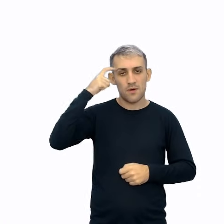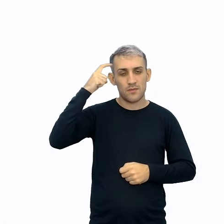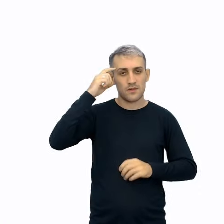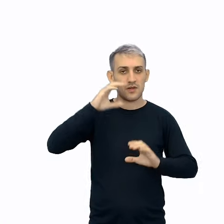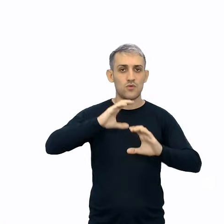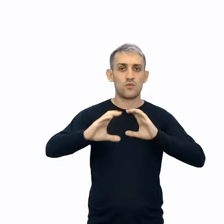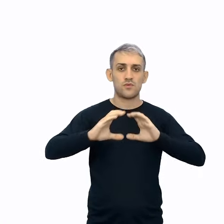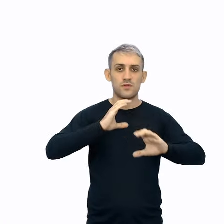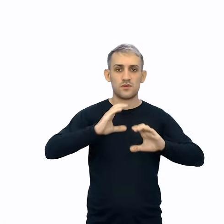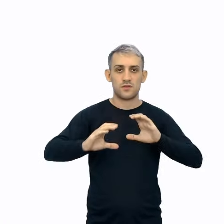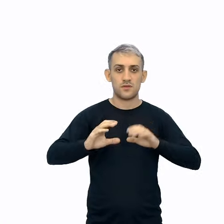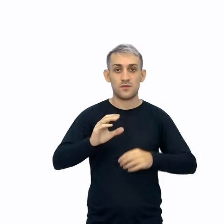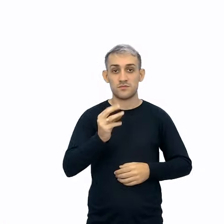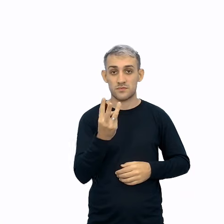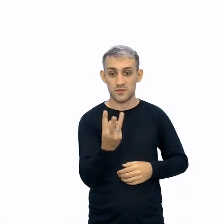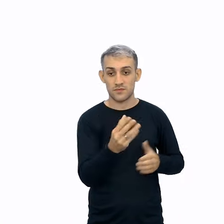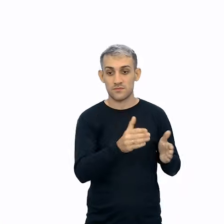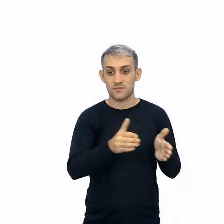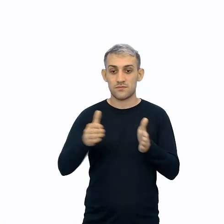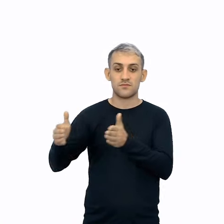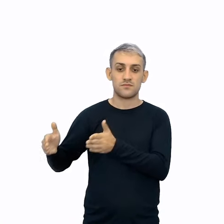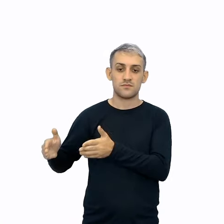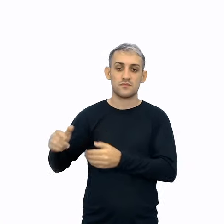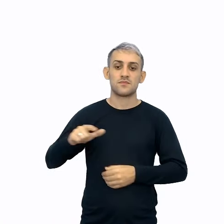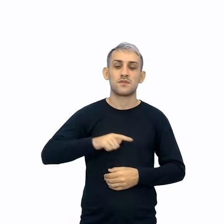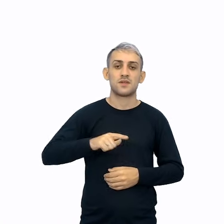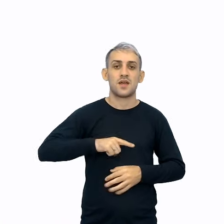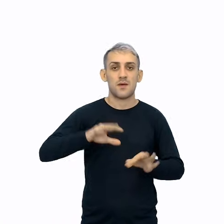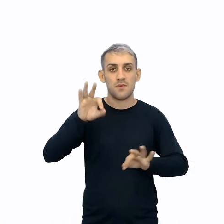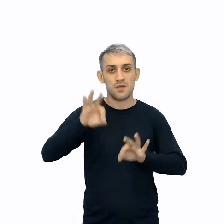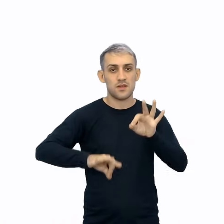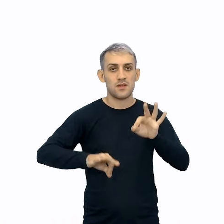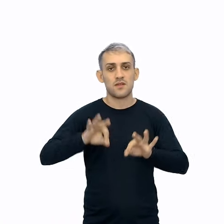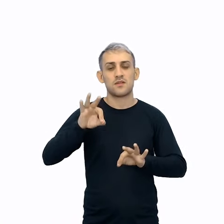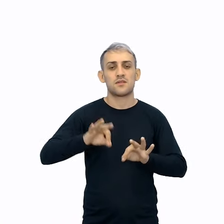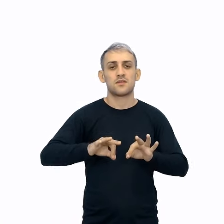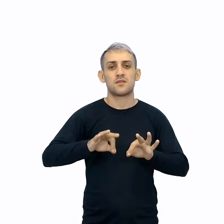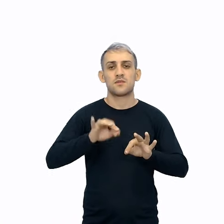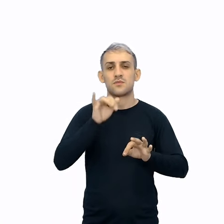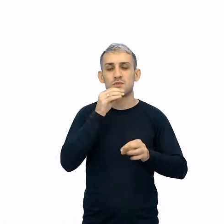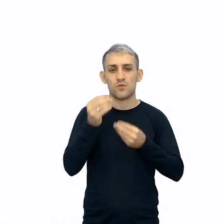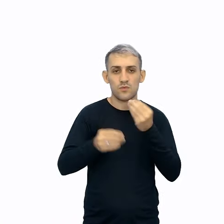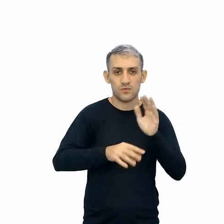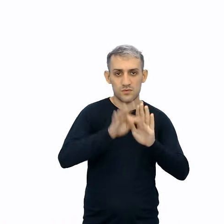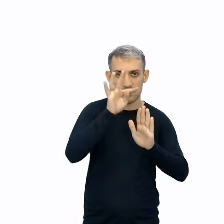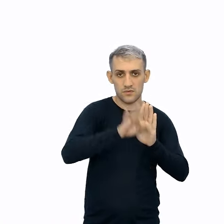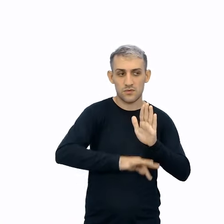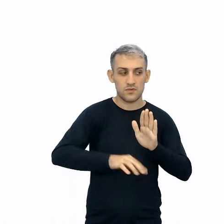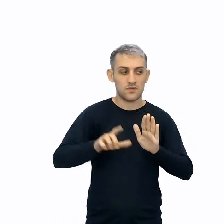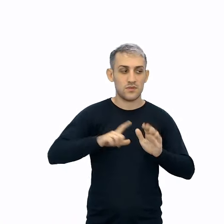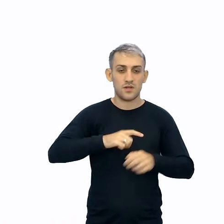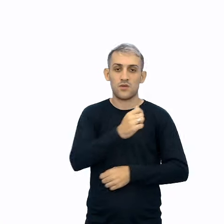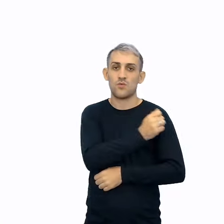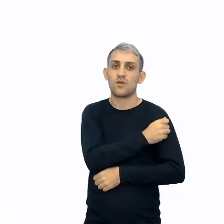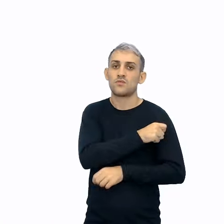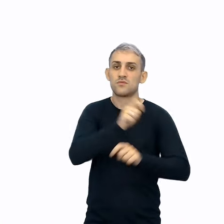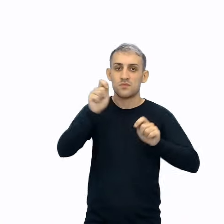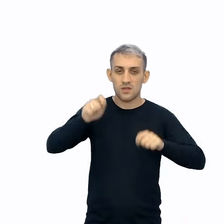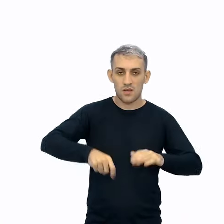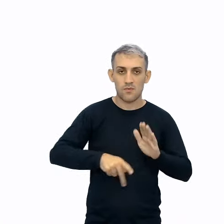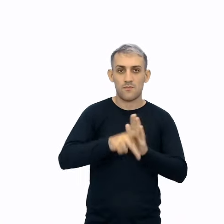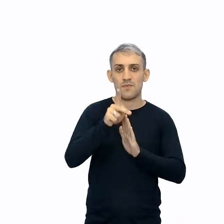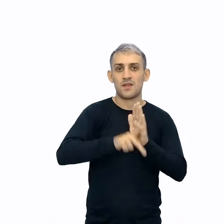no terceiro passo então vem a organização do plano textual onde os alunos vão planejar esse artigo de